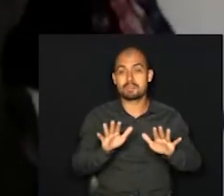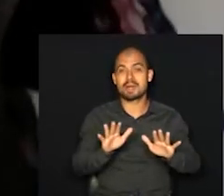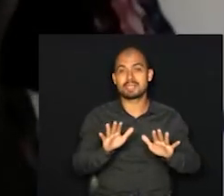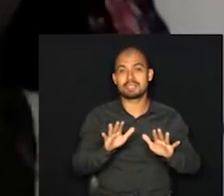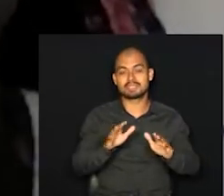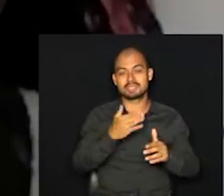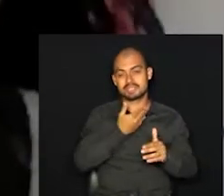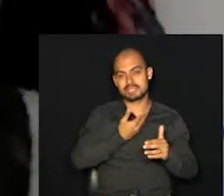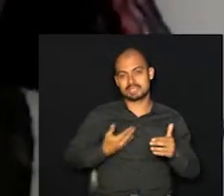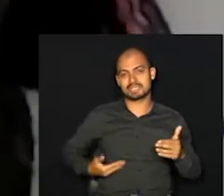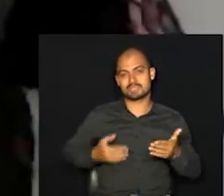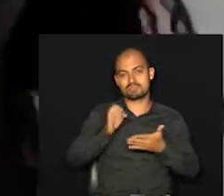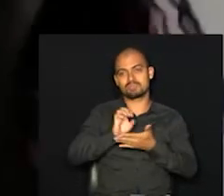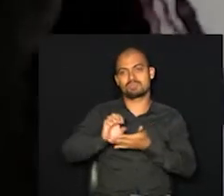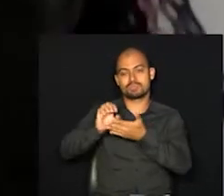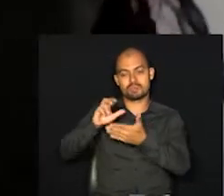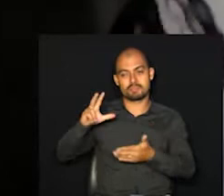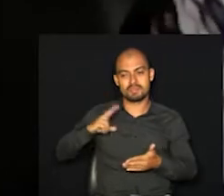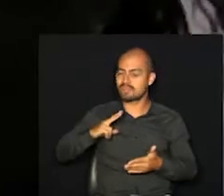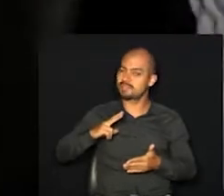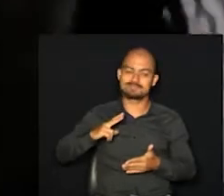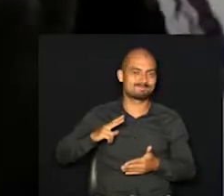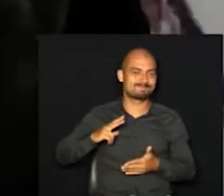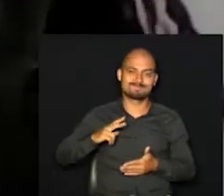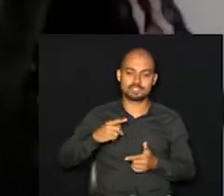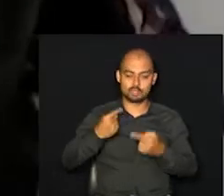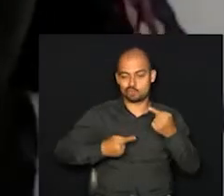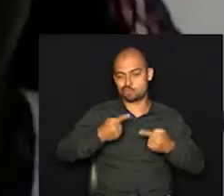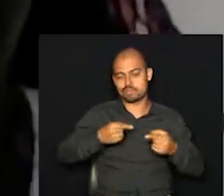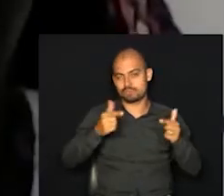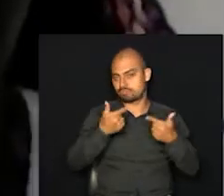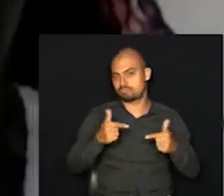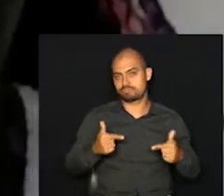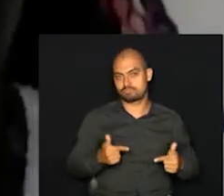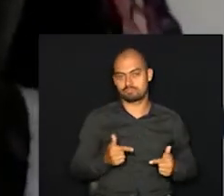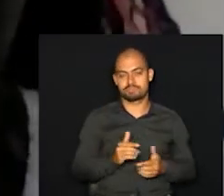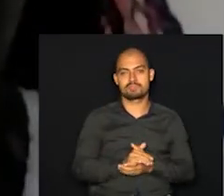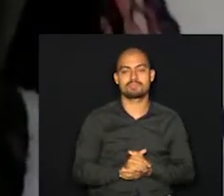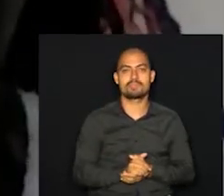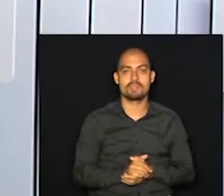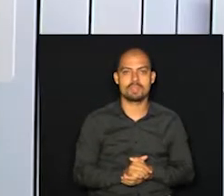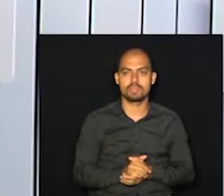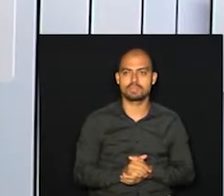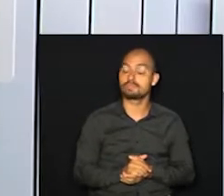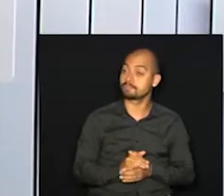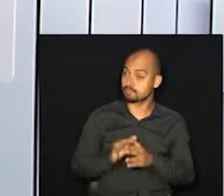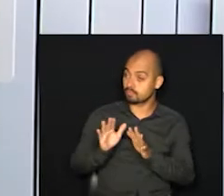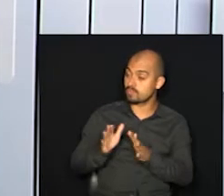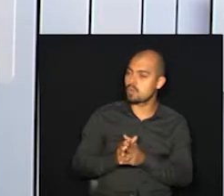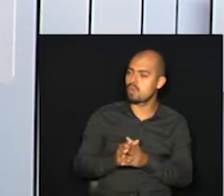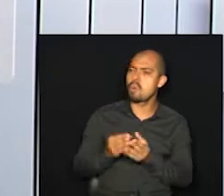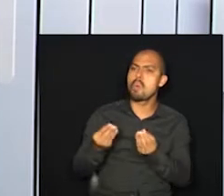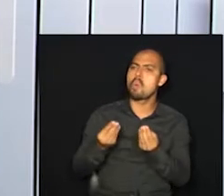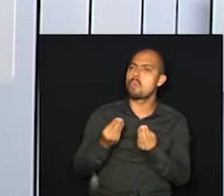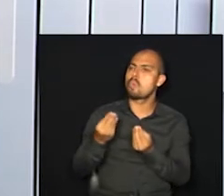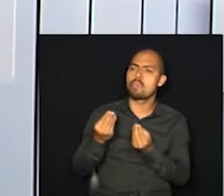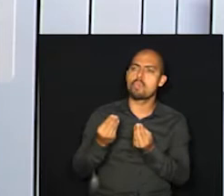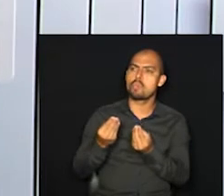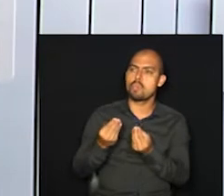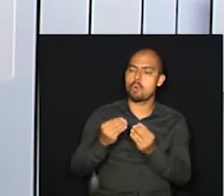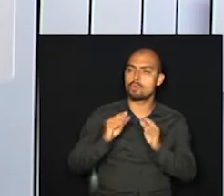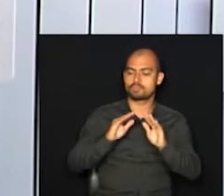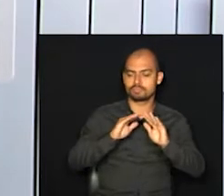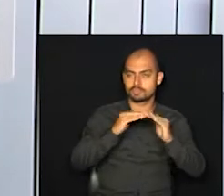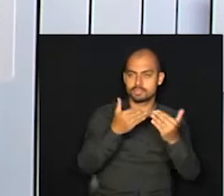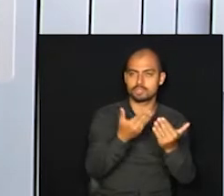estaduais, municipais e particulares, não. Ô Elizabeth, como que deveria ser, então, nas escolas